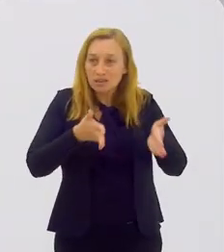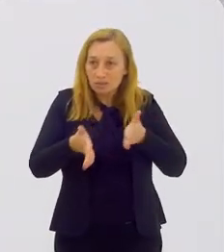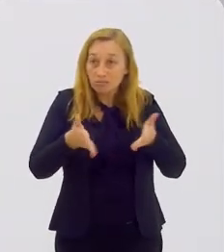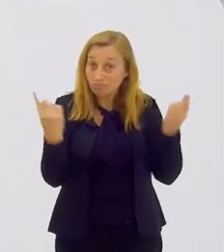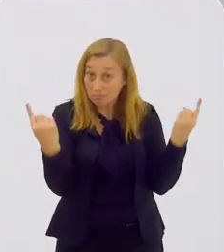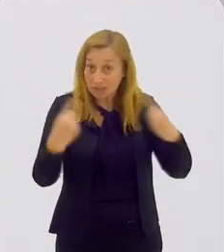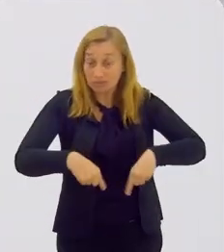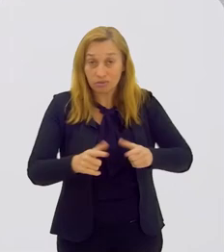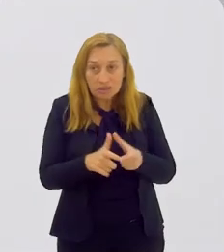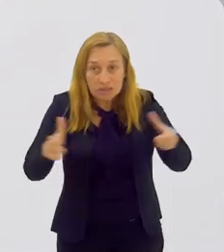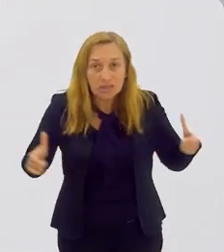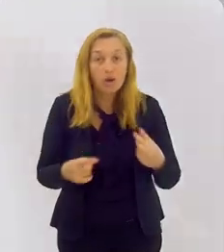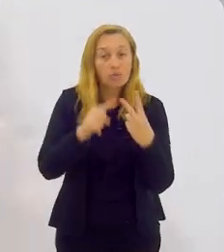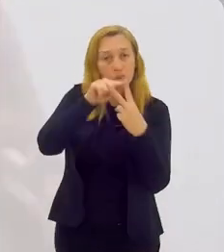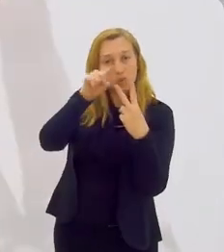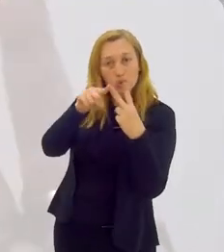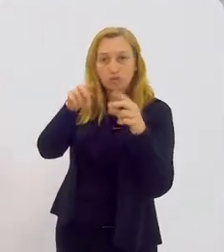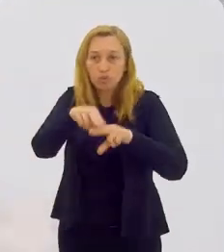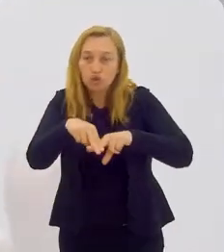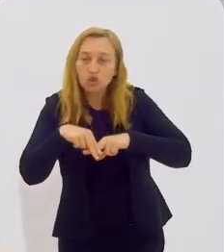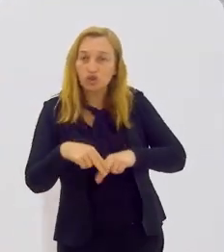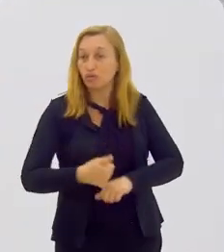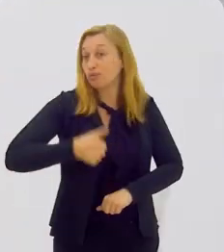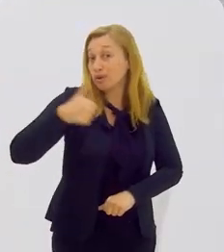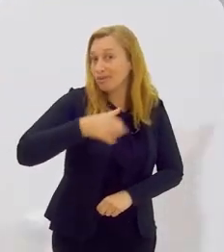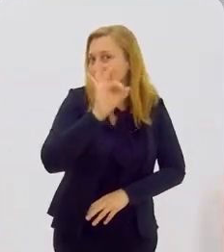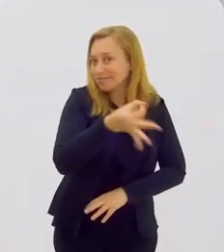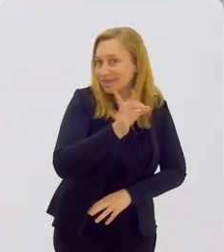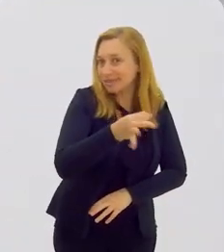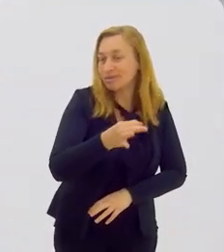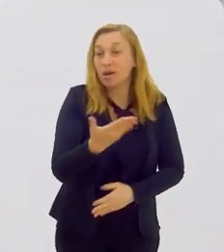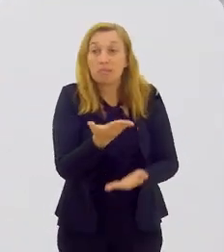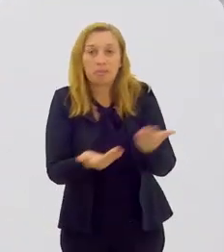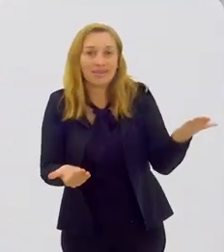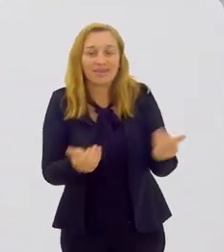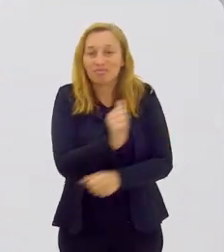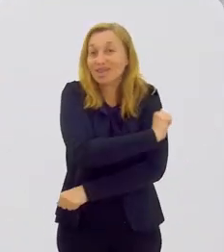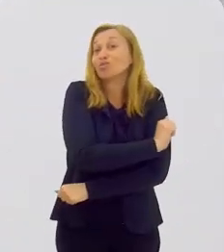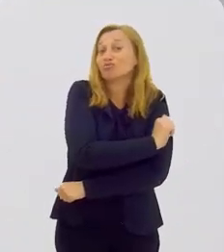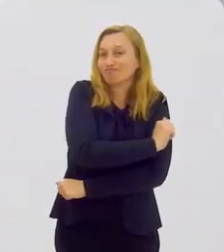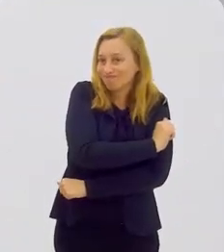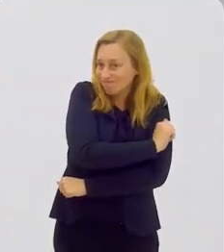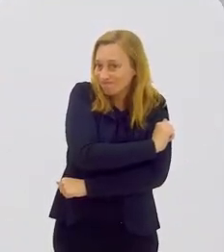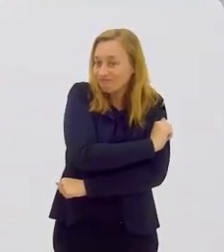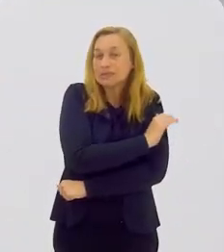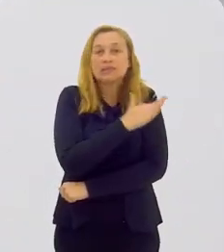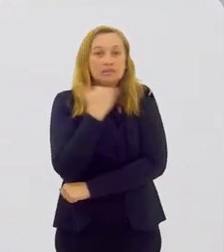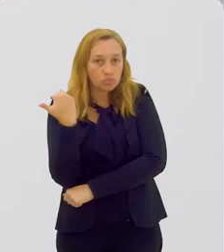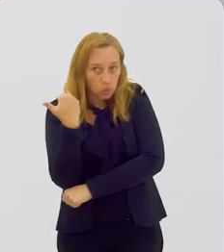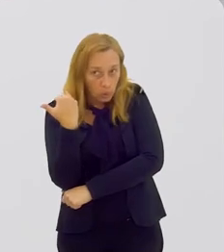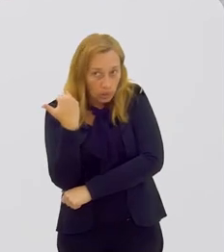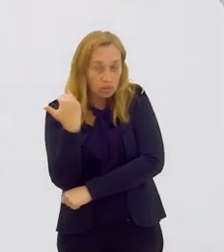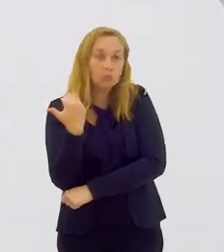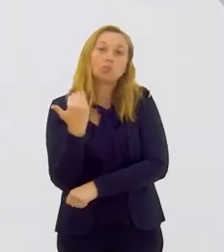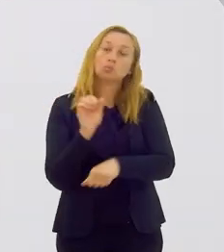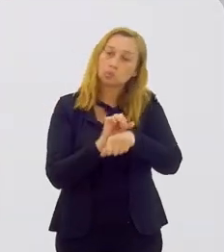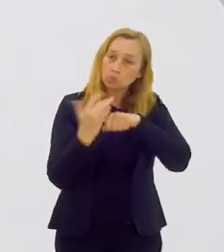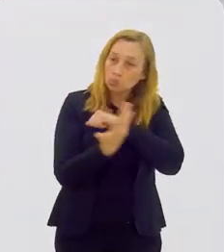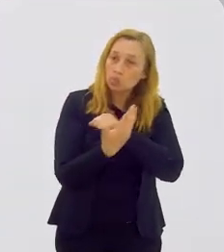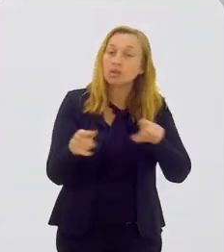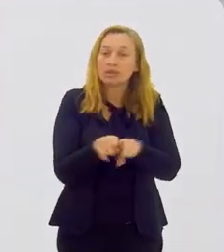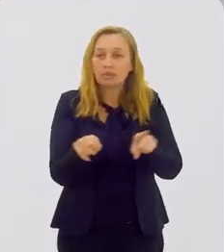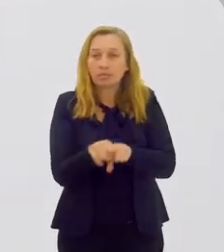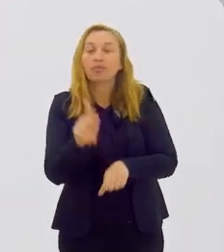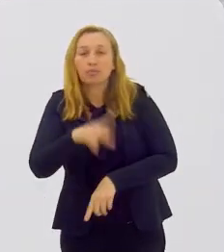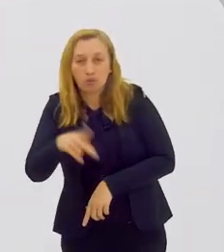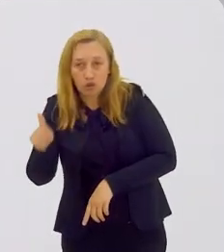período extremamente desafiador, por 2 motivos. O primeiro, obviamente, que nós perdemos estudantes que faleceram